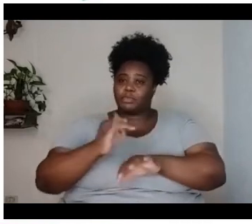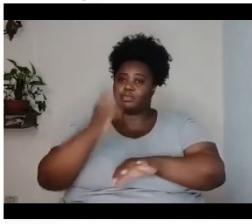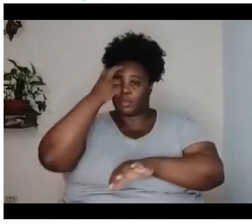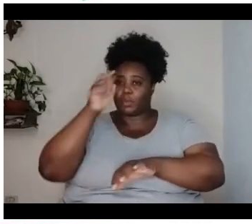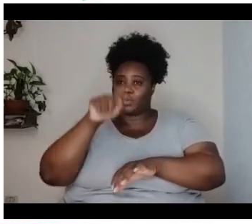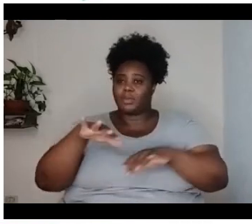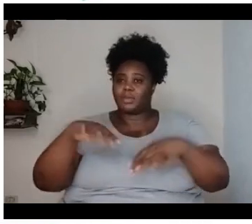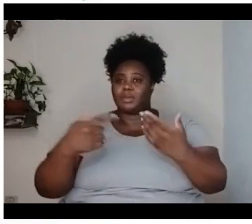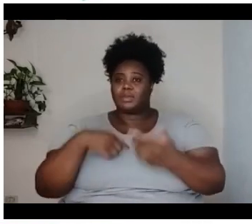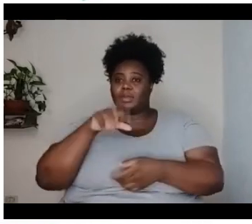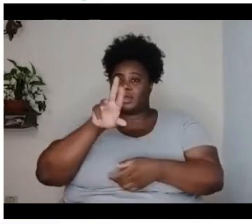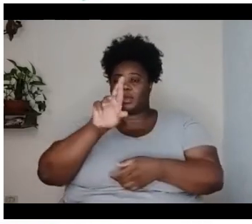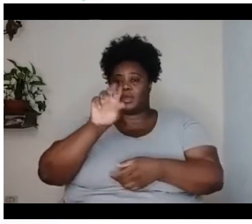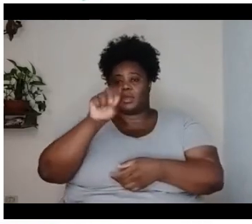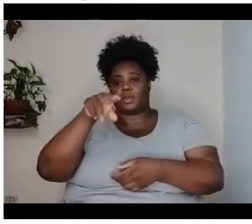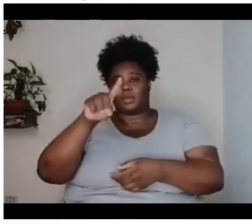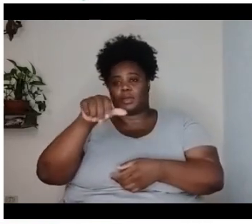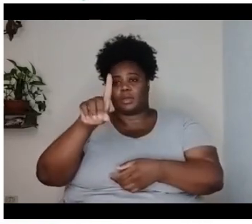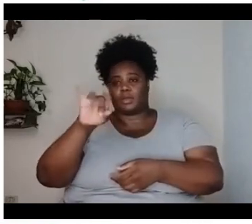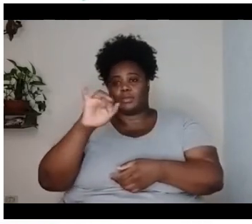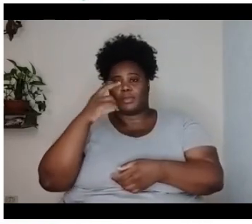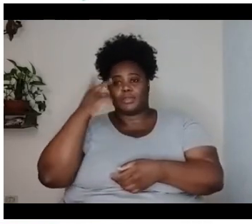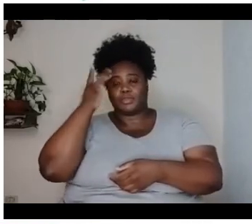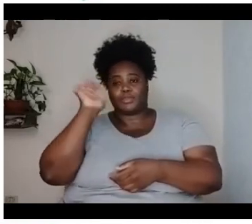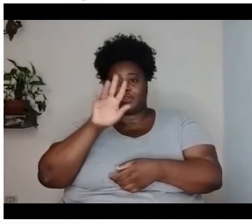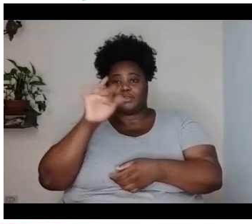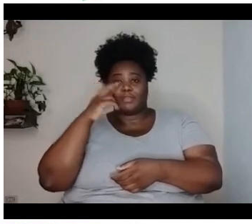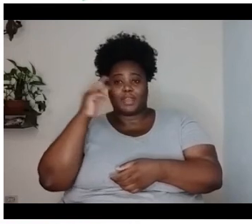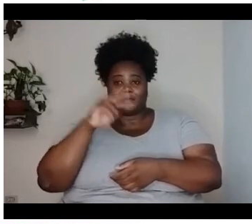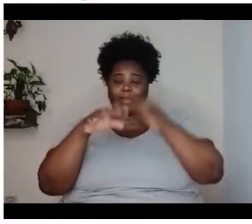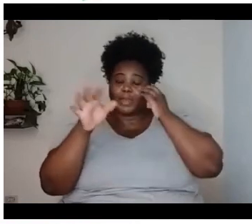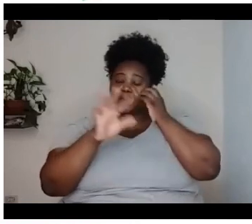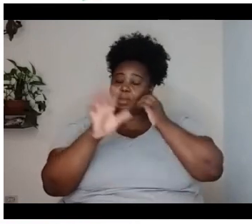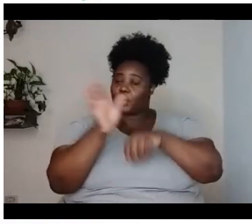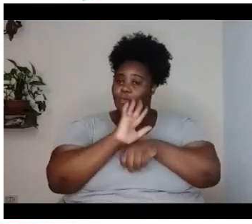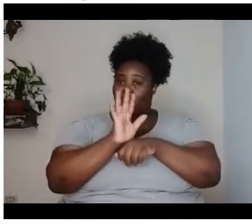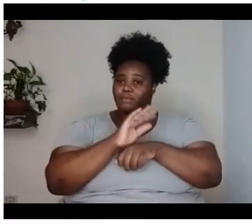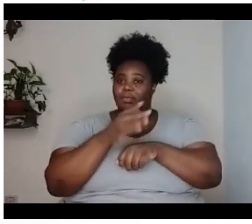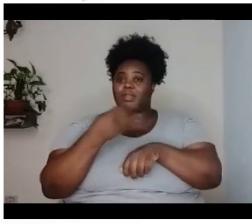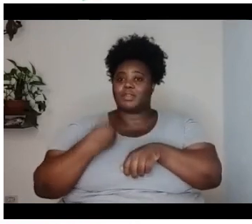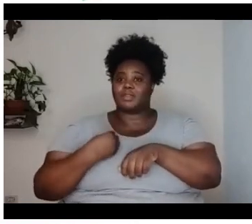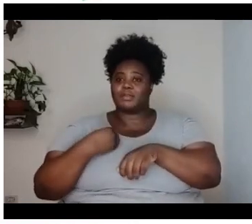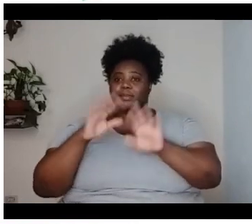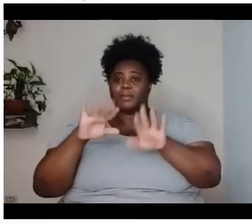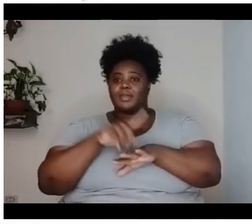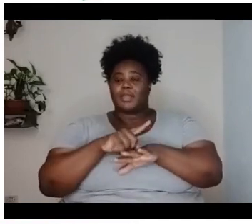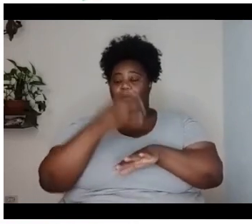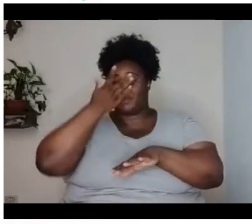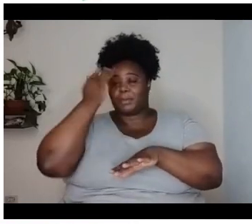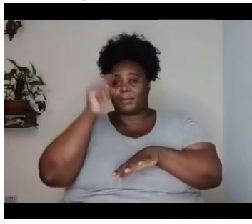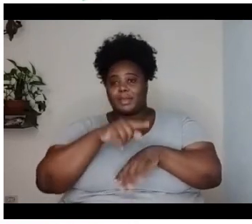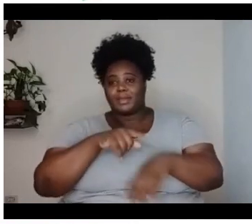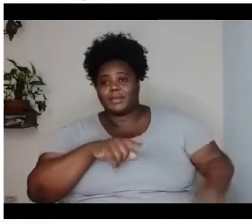isso a Ronaldo Maes de Paula, que eu não sei se ele vai ouvir esse vídeo alguma vez na vida, que ele é um cara que não